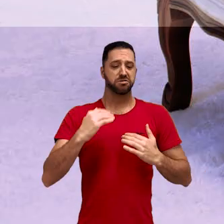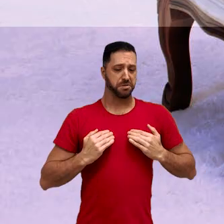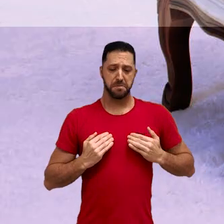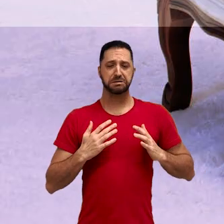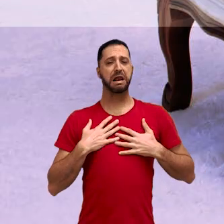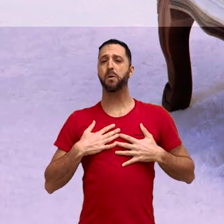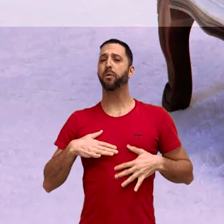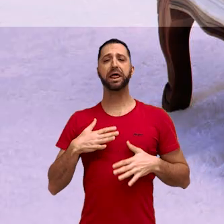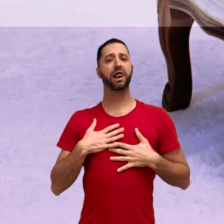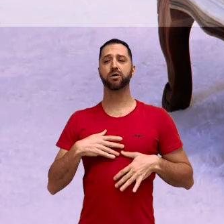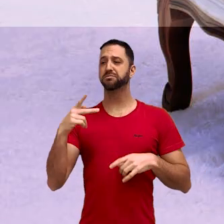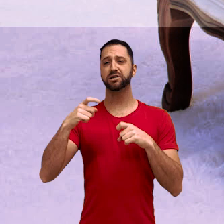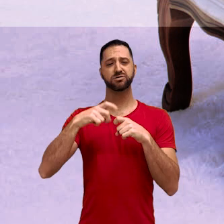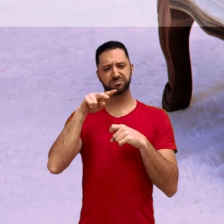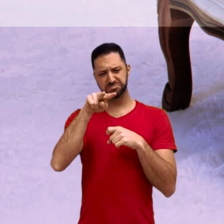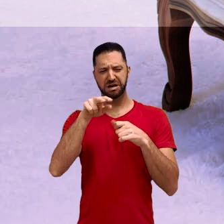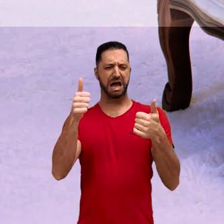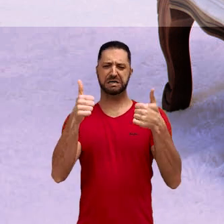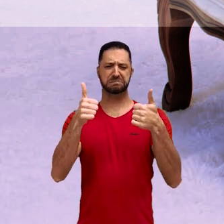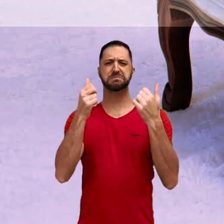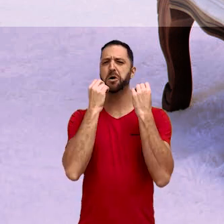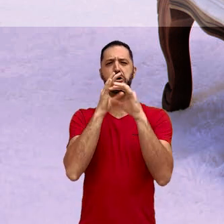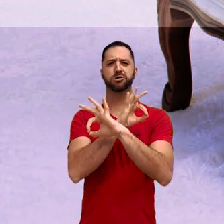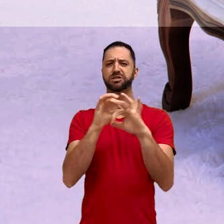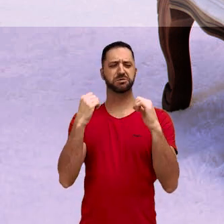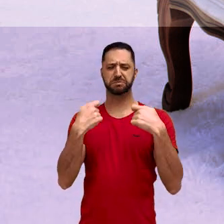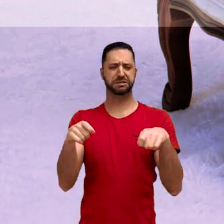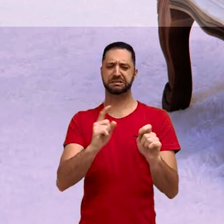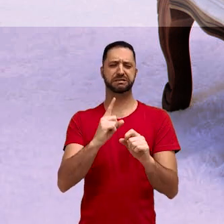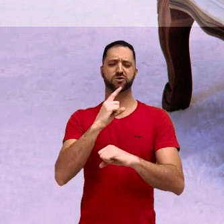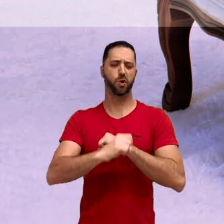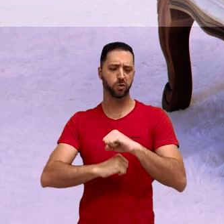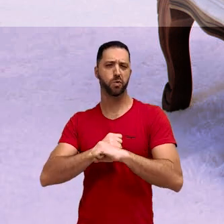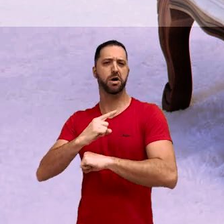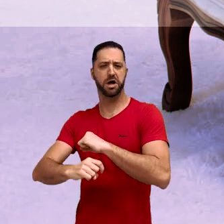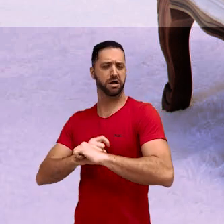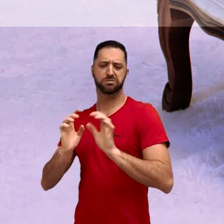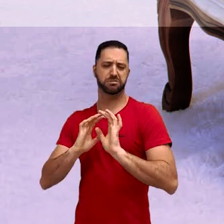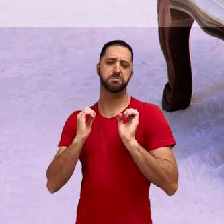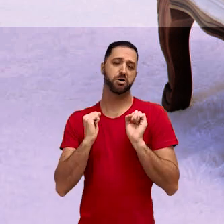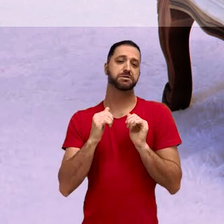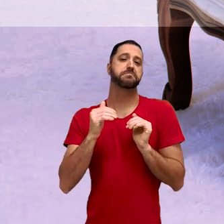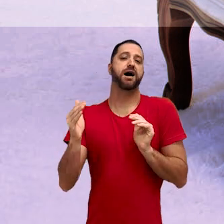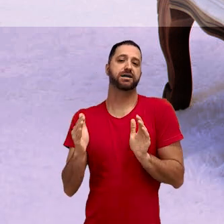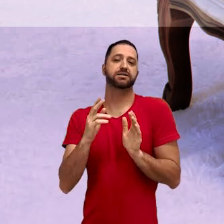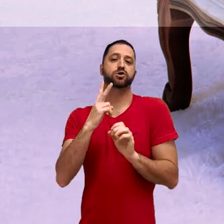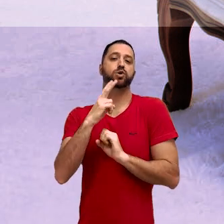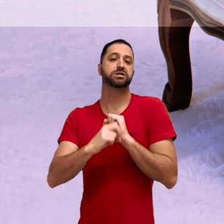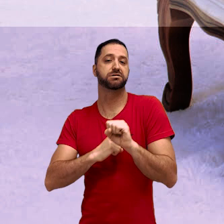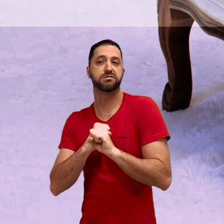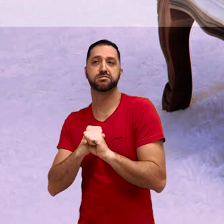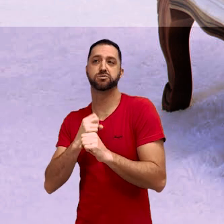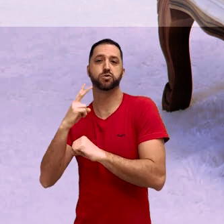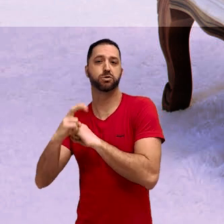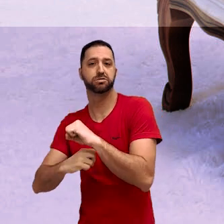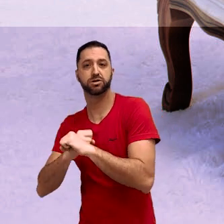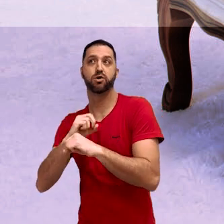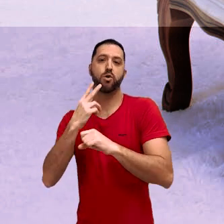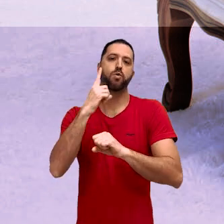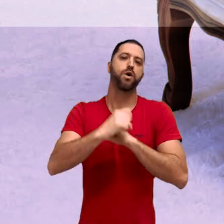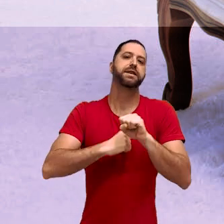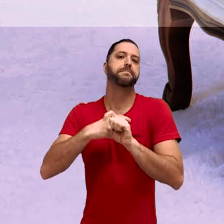você tem aquela mama super tranquila, o seu médico avalia que você tem uma mama muito sossegada de analisar e ele faz a